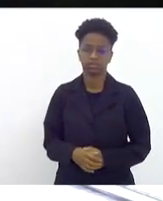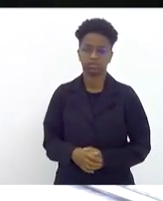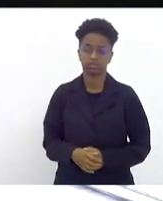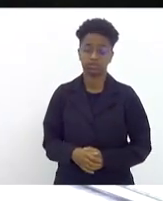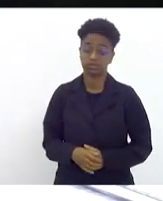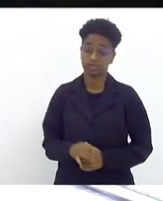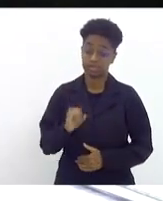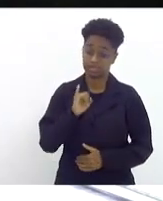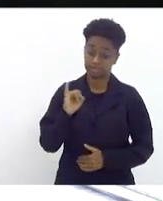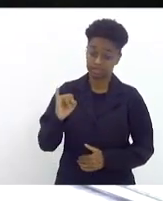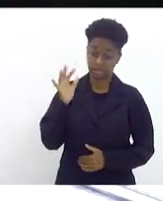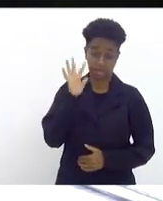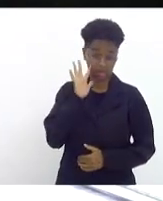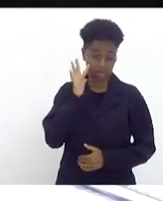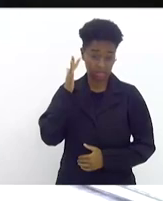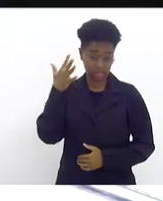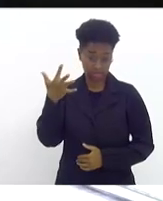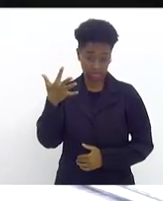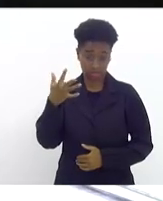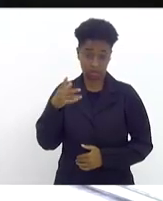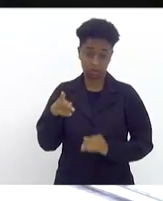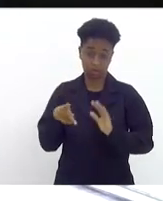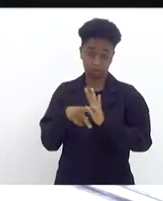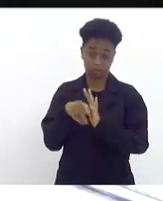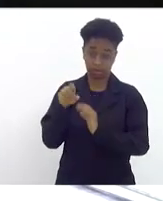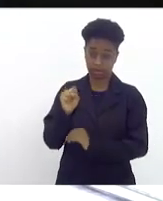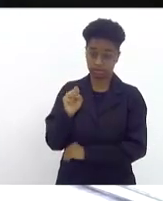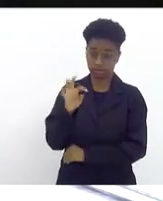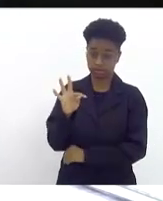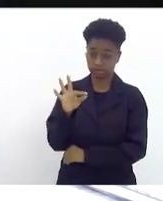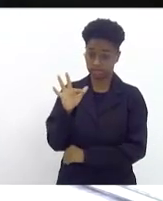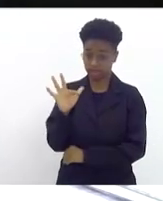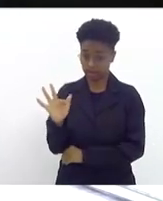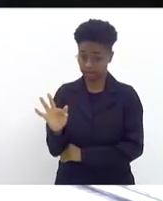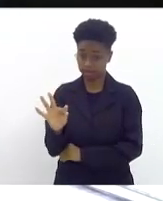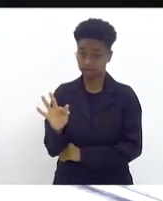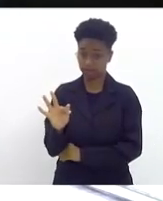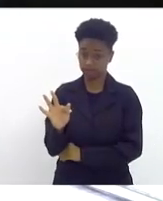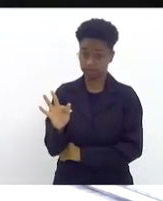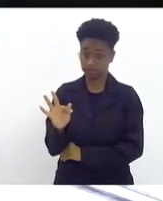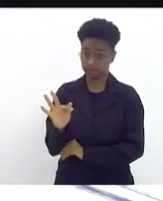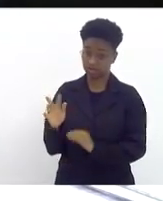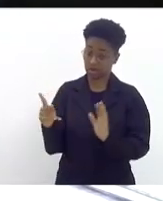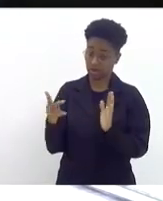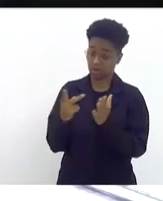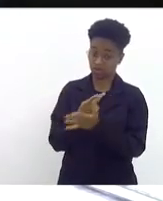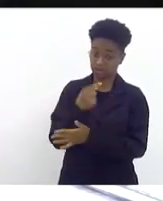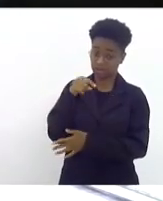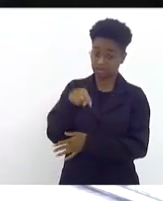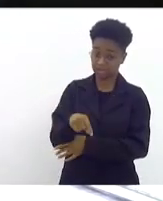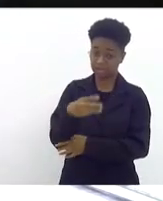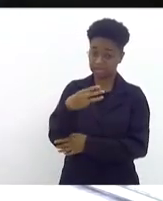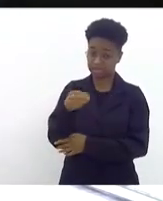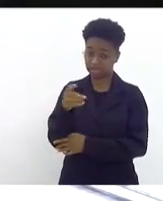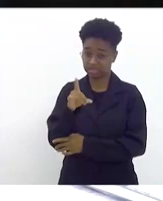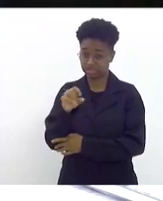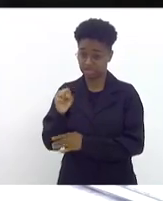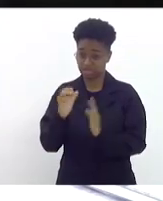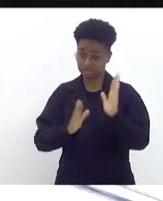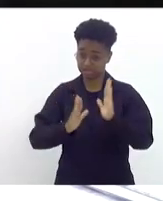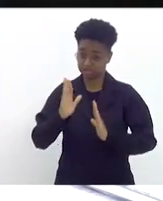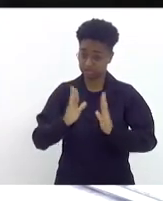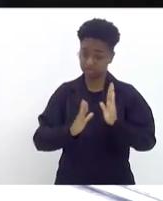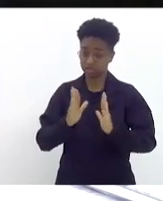se uma decisão do supremo tá se contornando aqui recente de 30 dias